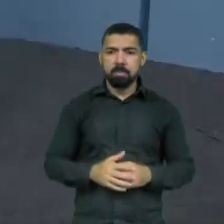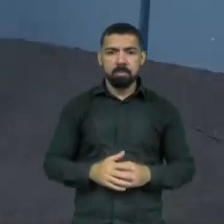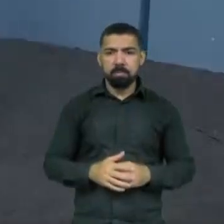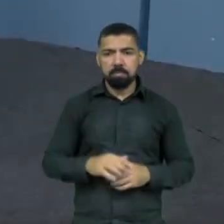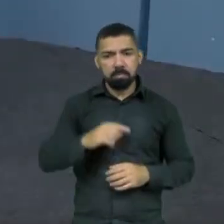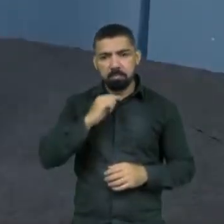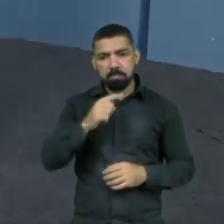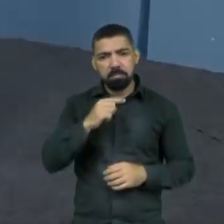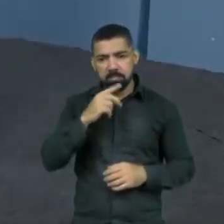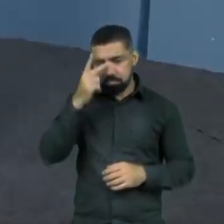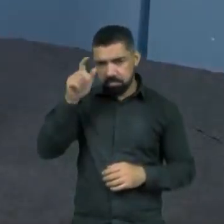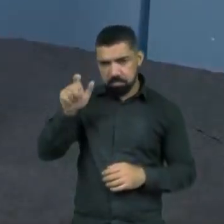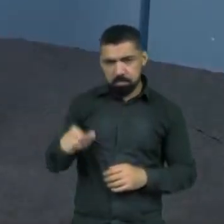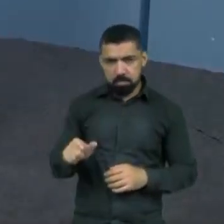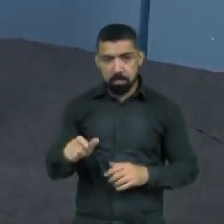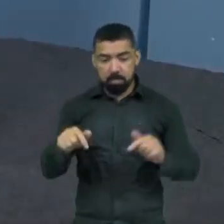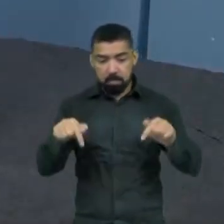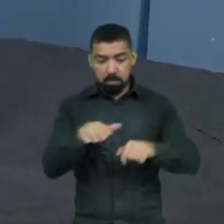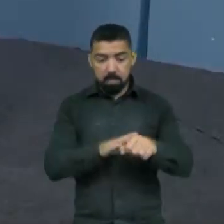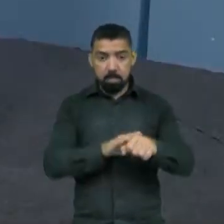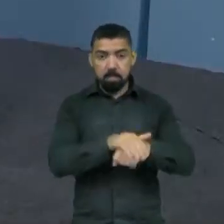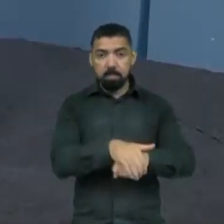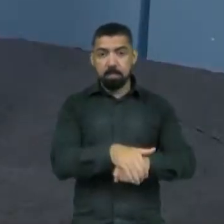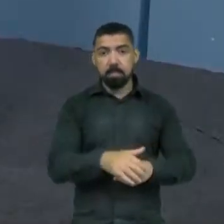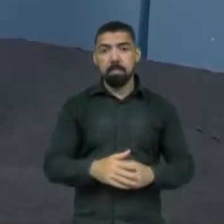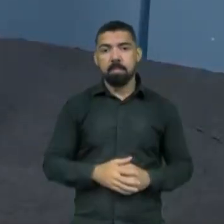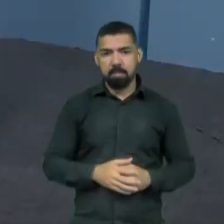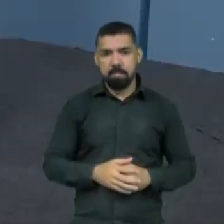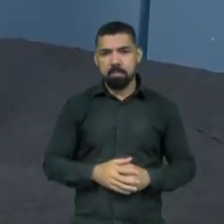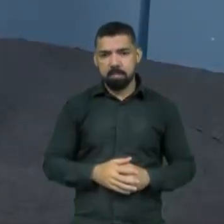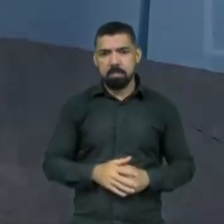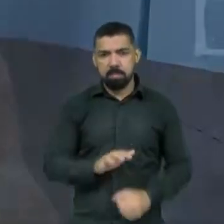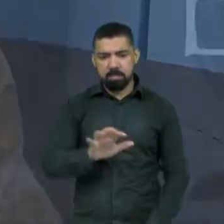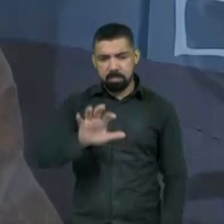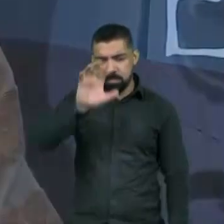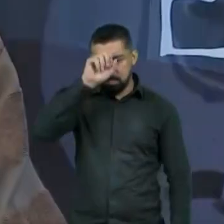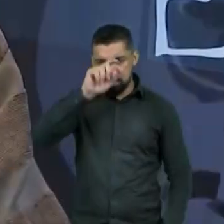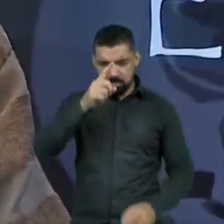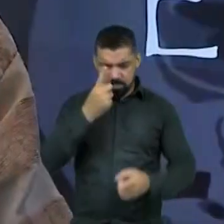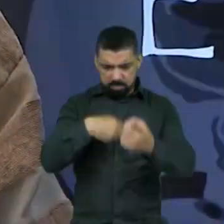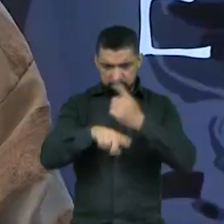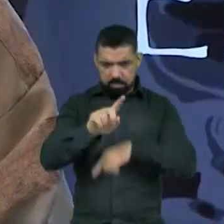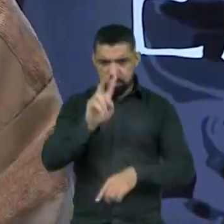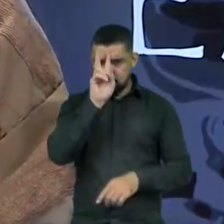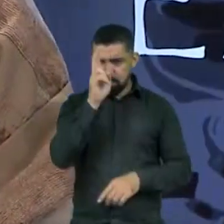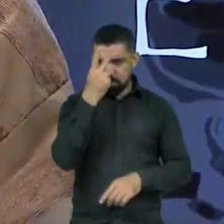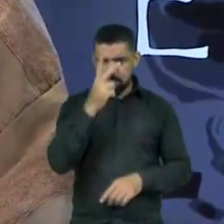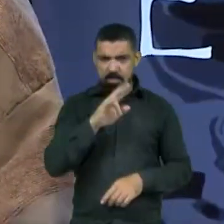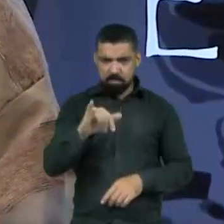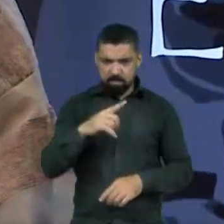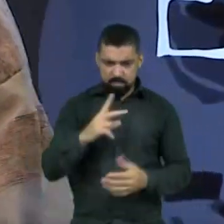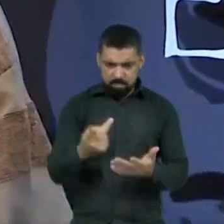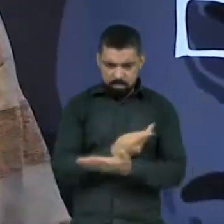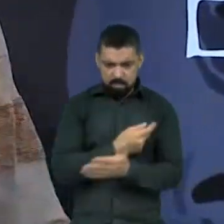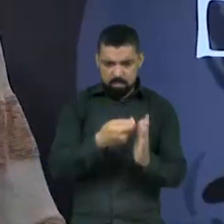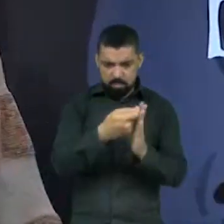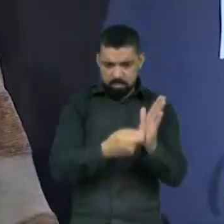do traidor. Esta noite, a indignação e a revolta tomam conta de vós, conforme está escrito.